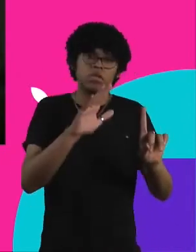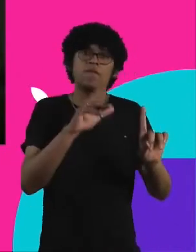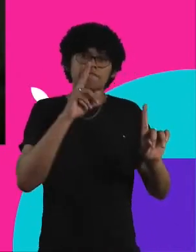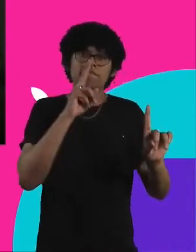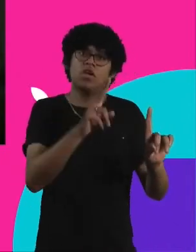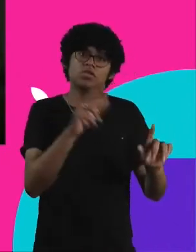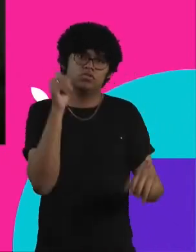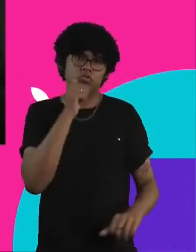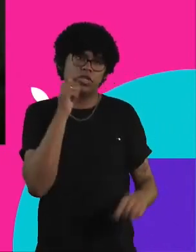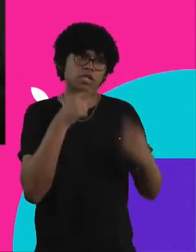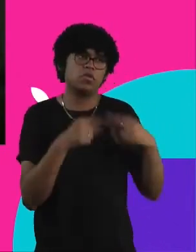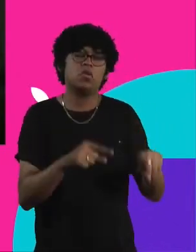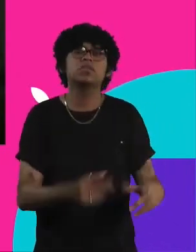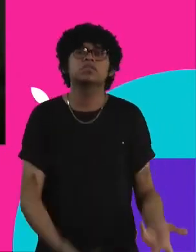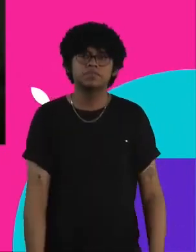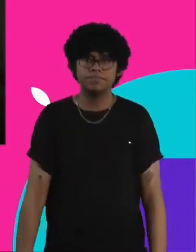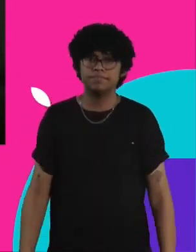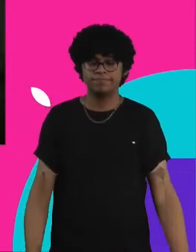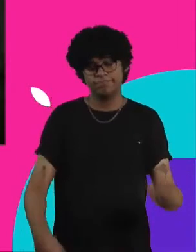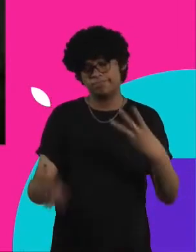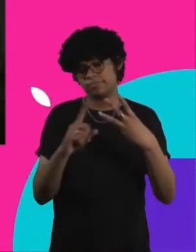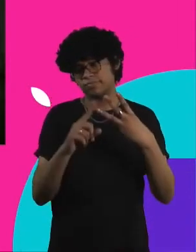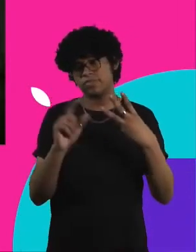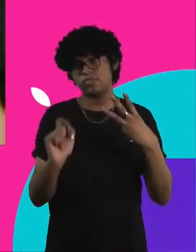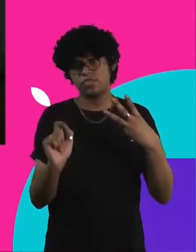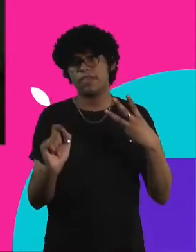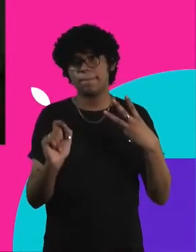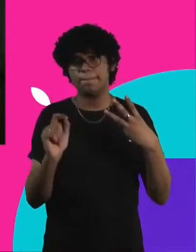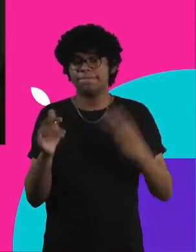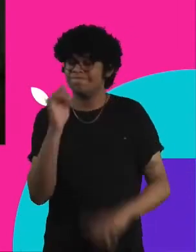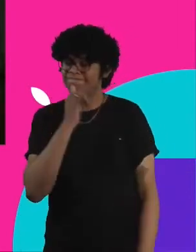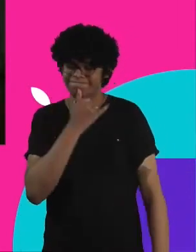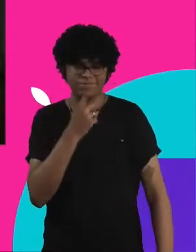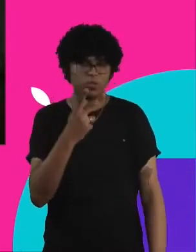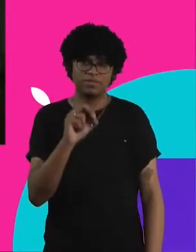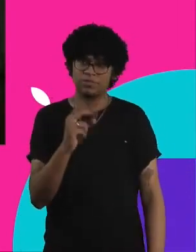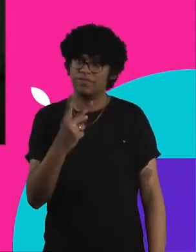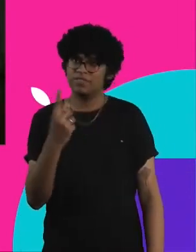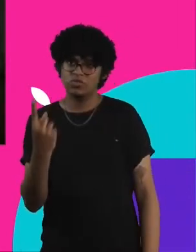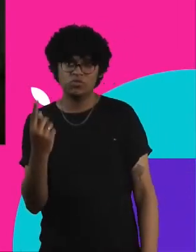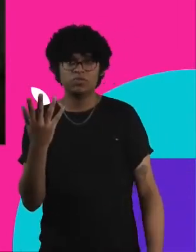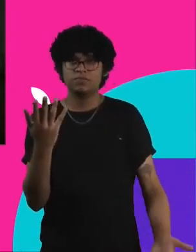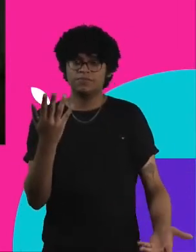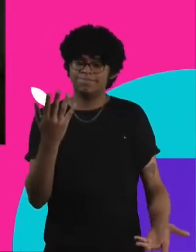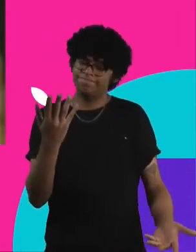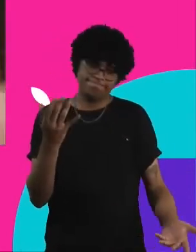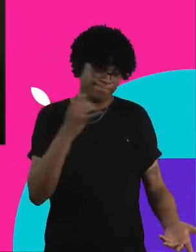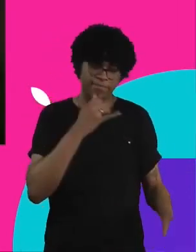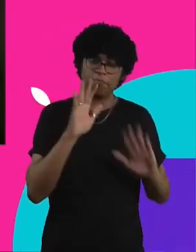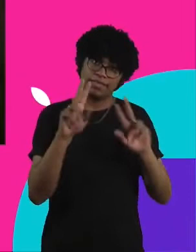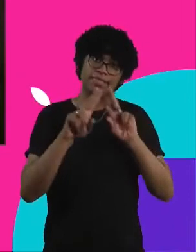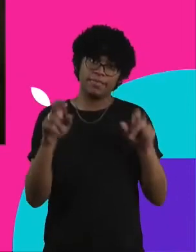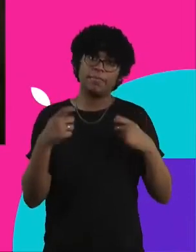O terceiro fator é a questão que ainda, infelizmente, 2021, mas a gente ainda tem que tratar disso, que é a questão